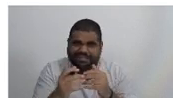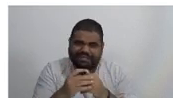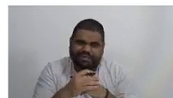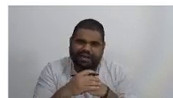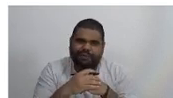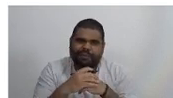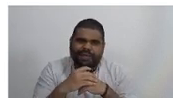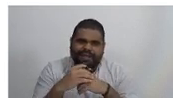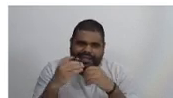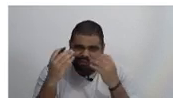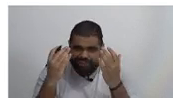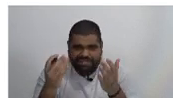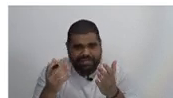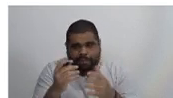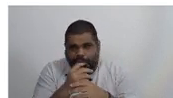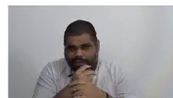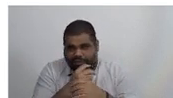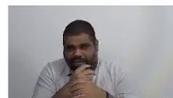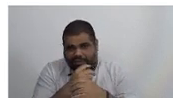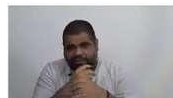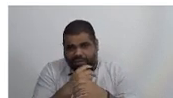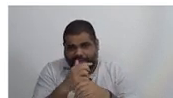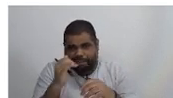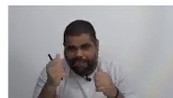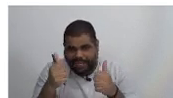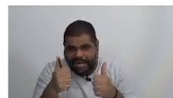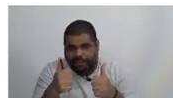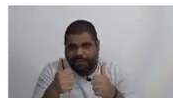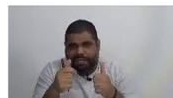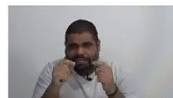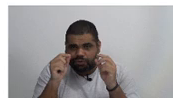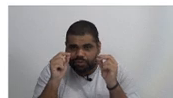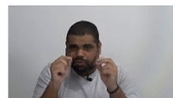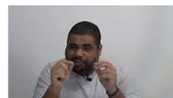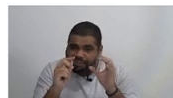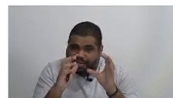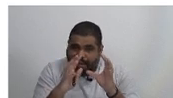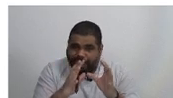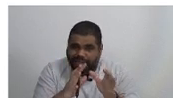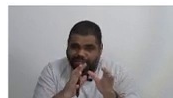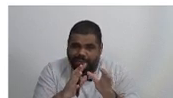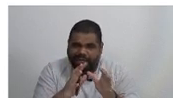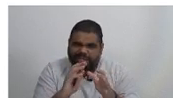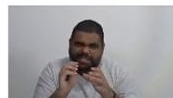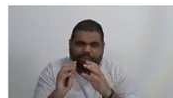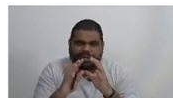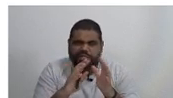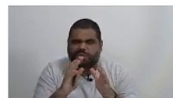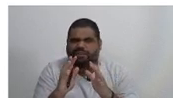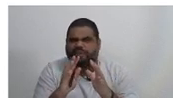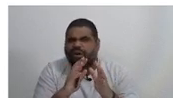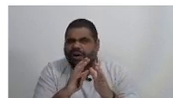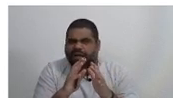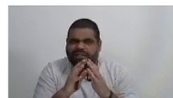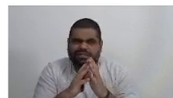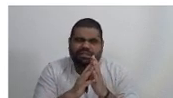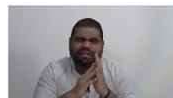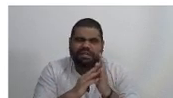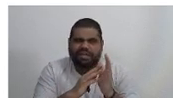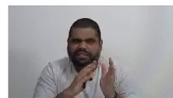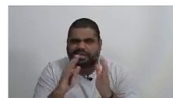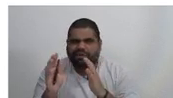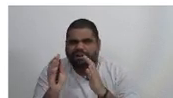está sensacional e você não pode ficar de fora. Legal? Então, segunda-feira, na parte da manhã, geralmente às 9